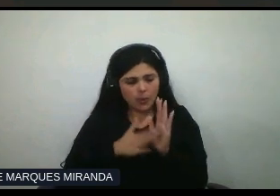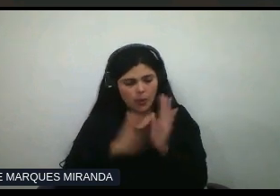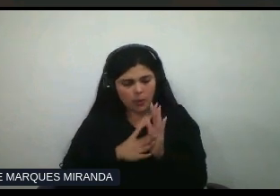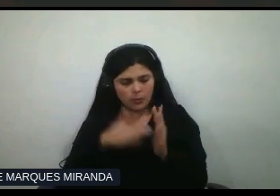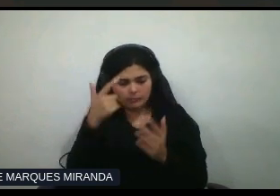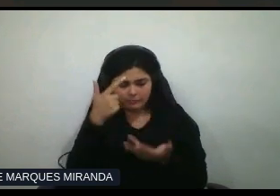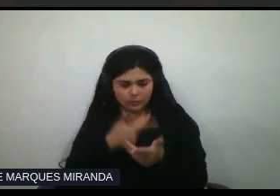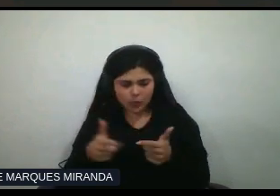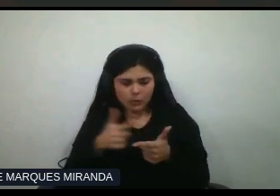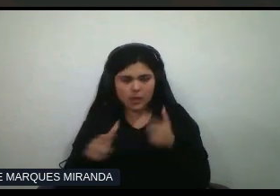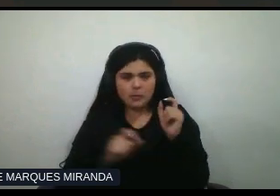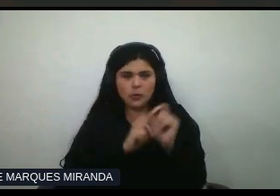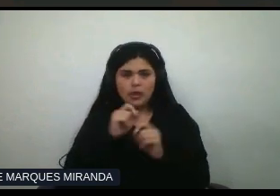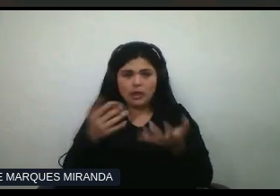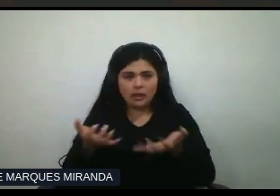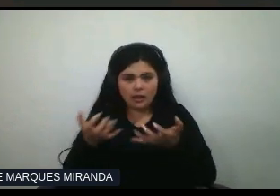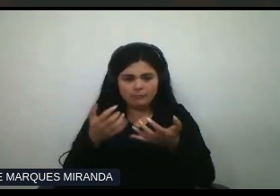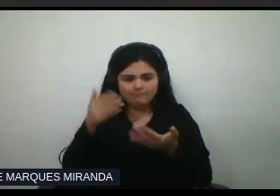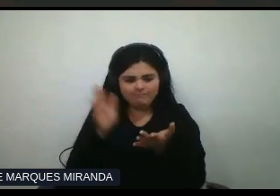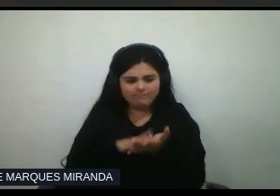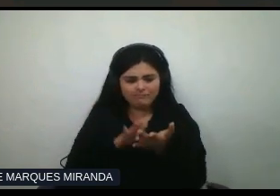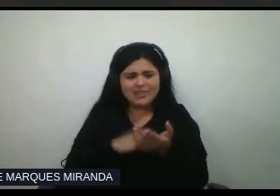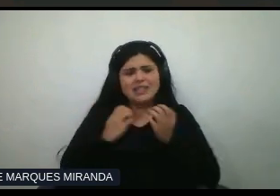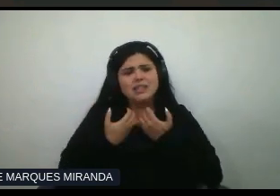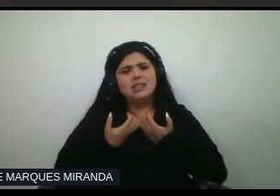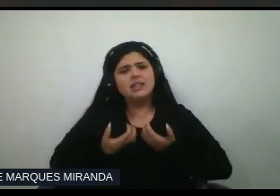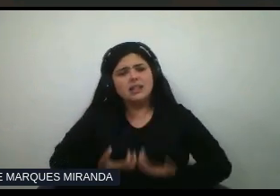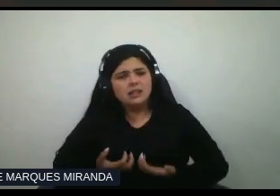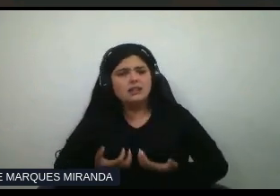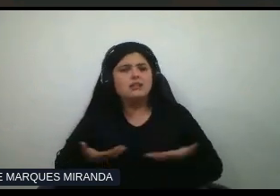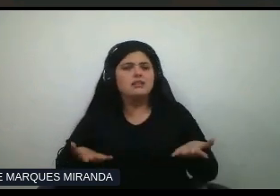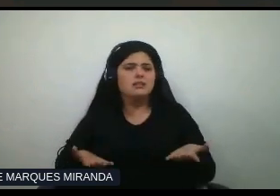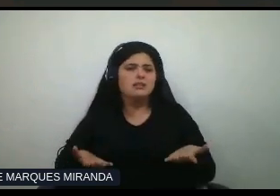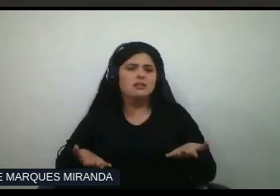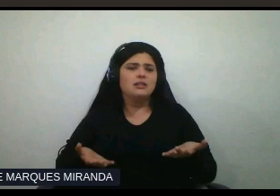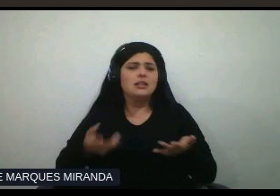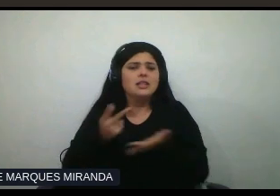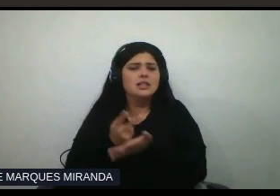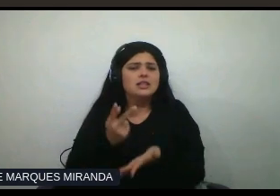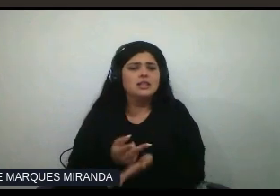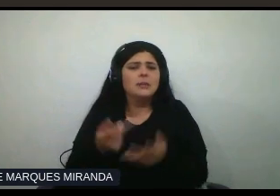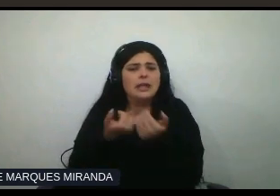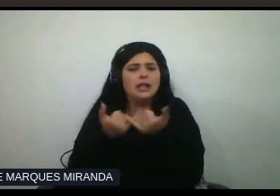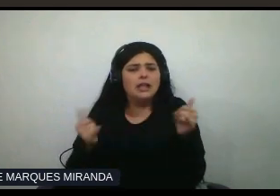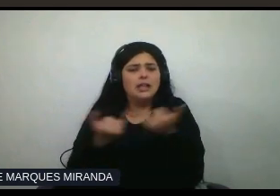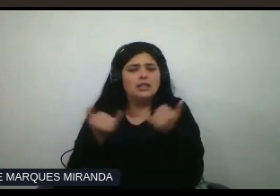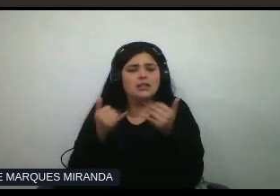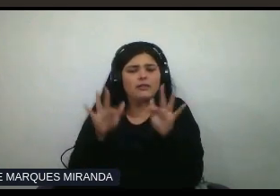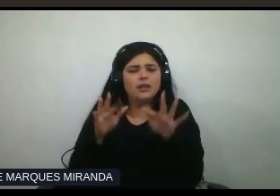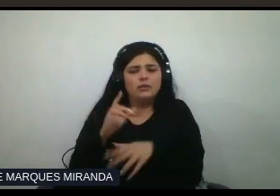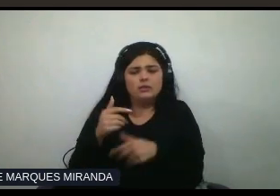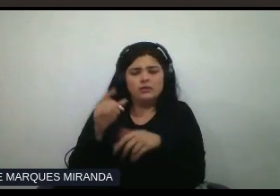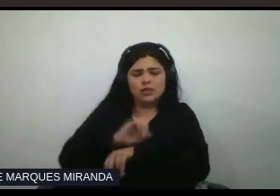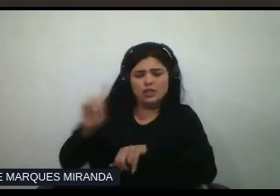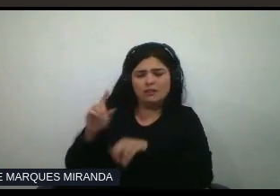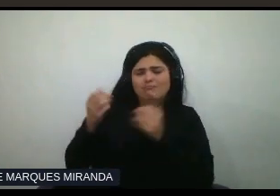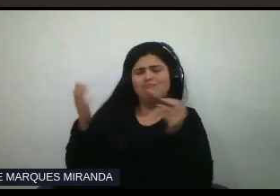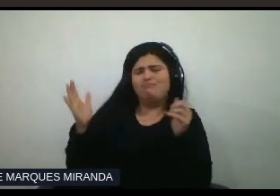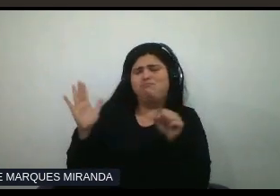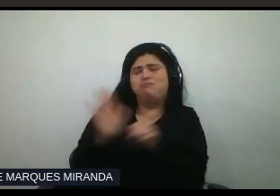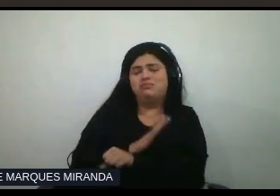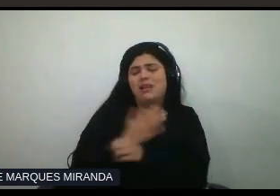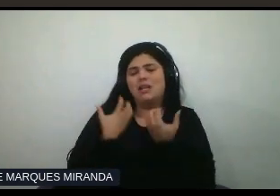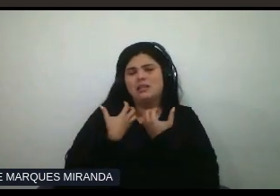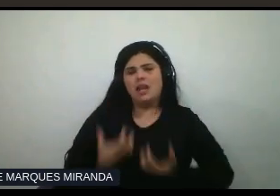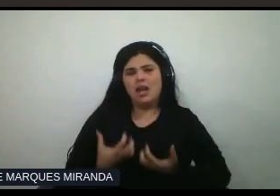cobrar excessivamente, gente? É cansativo. A gente está sempre ali com aquela energia no fim do dia que se esgota. E